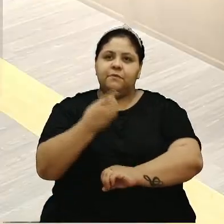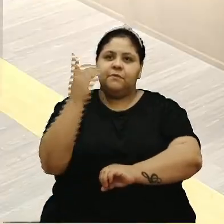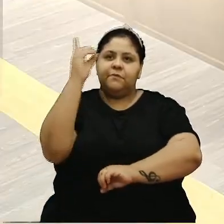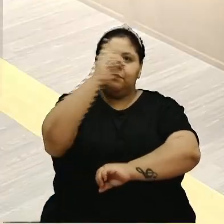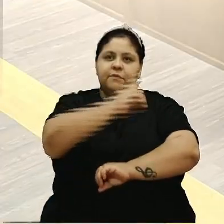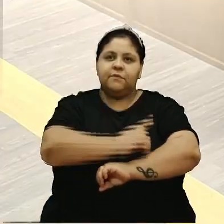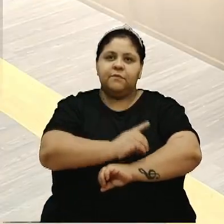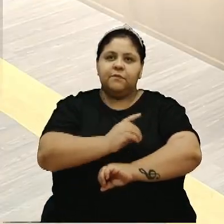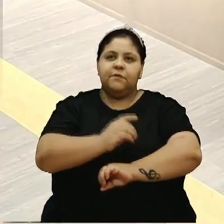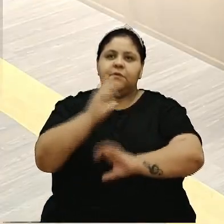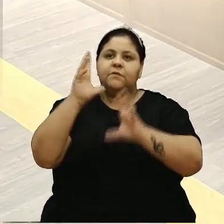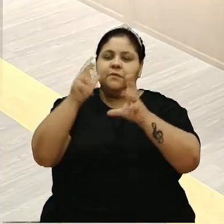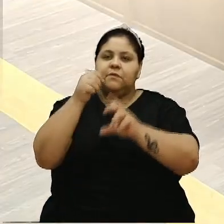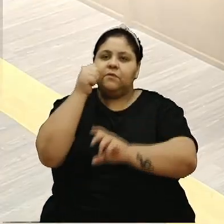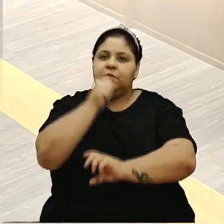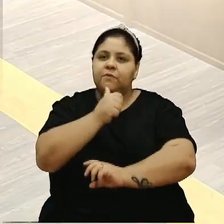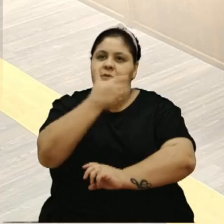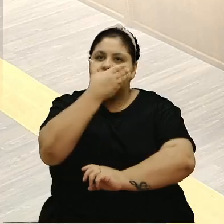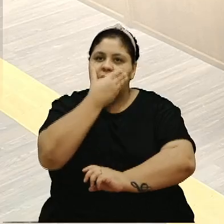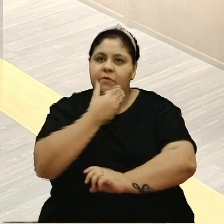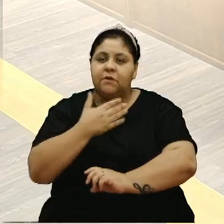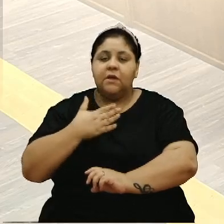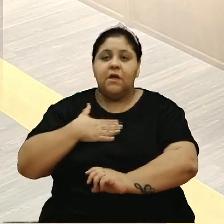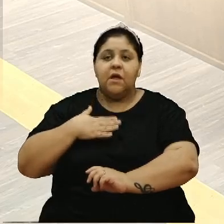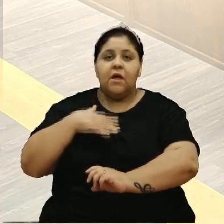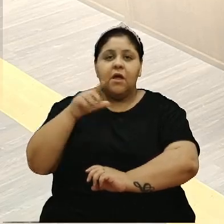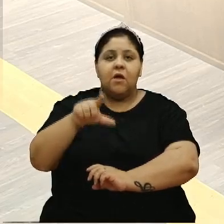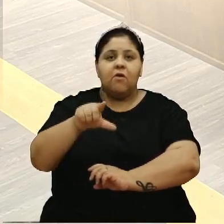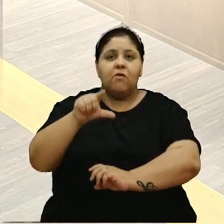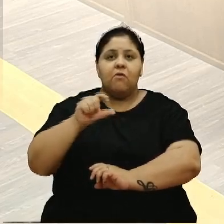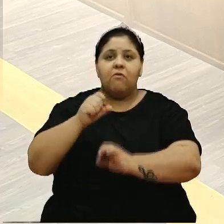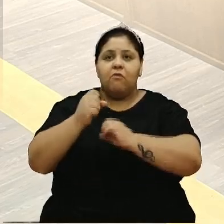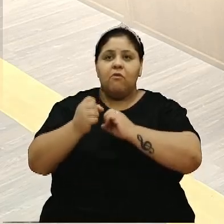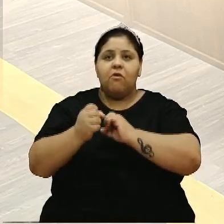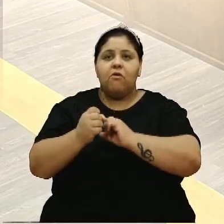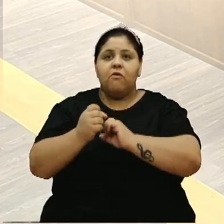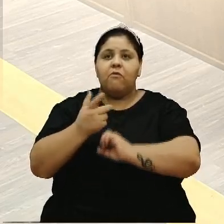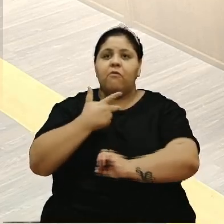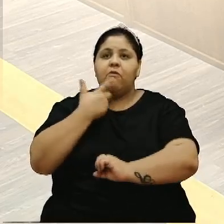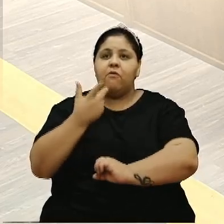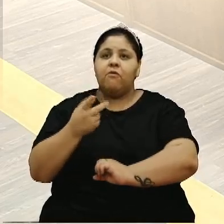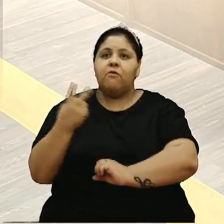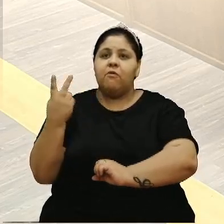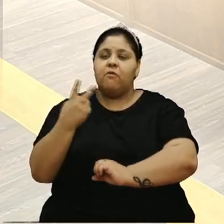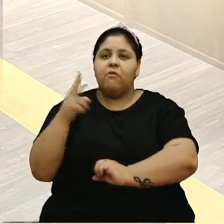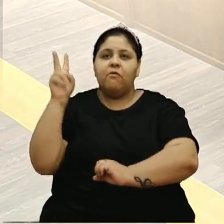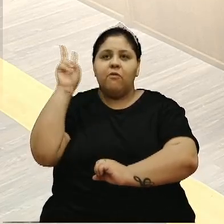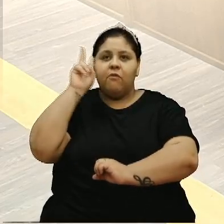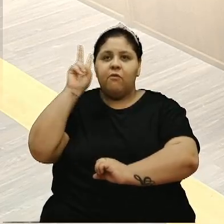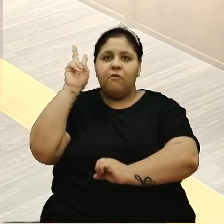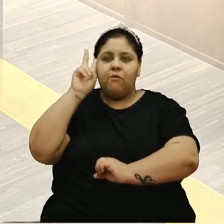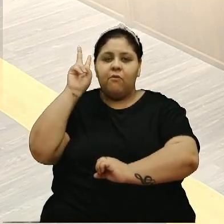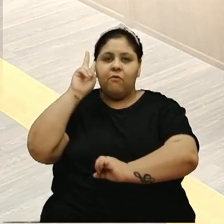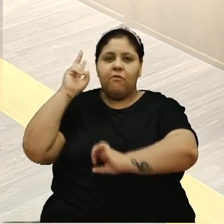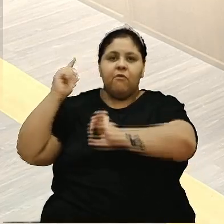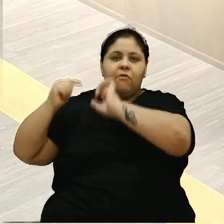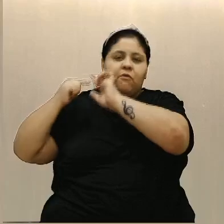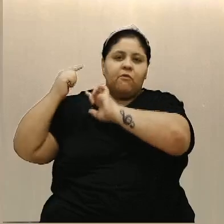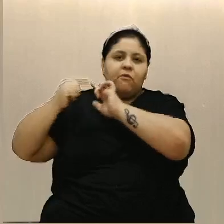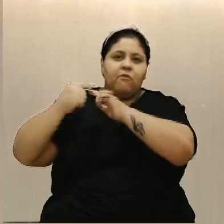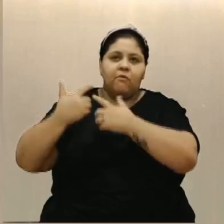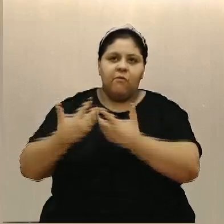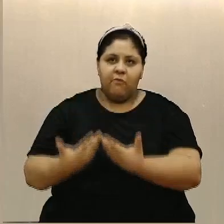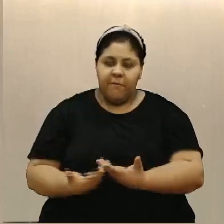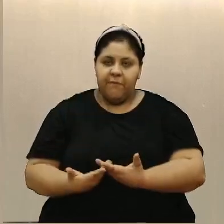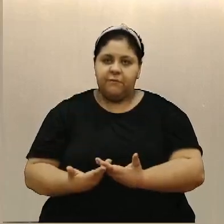dia a todos. Eu escolhi para contar essa manhã duas histórias de tradição oral, porque são as histórias que